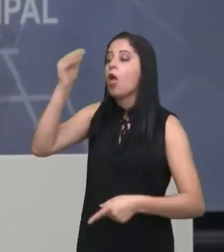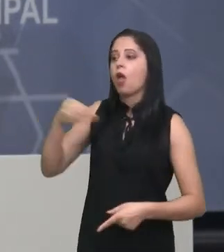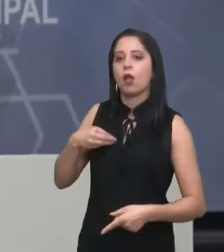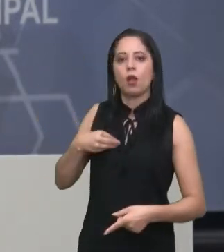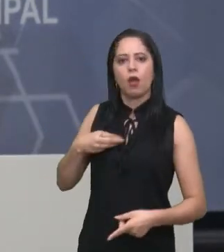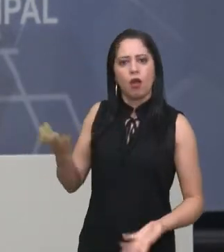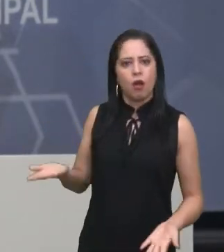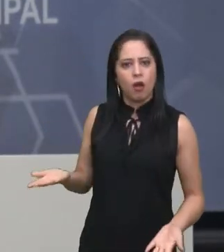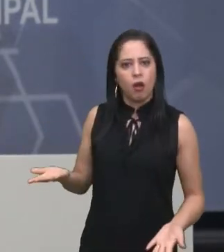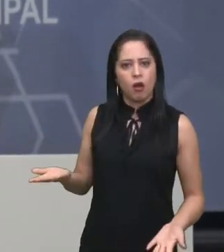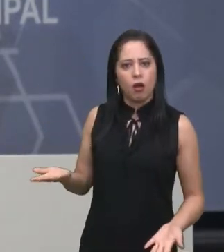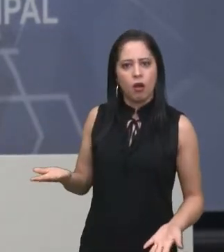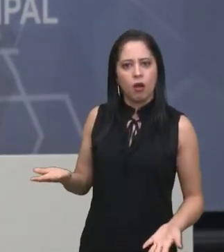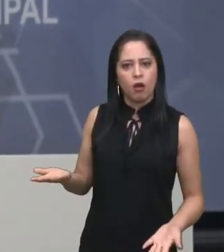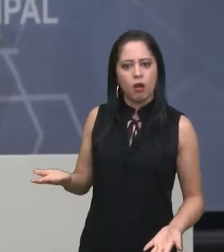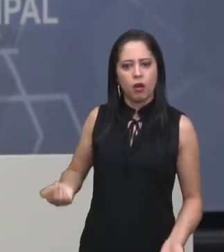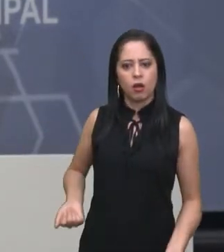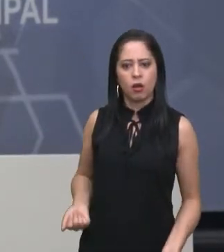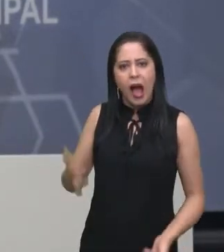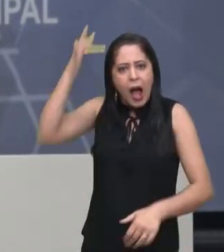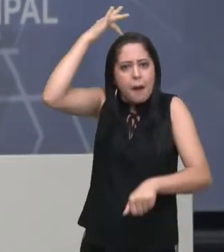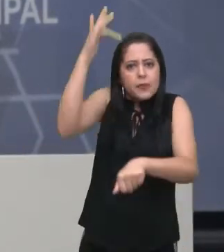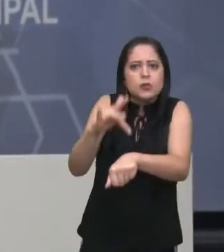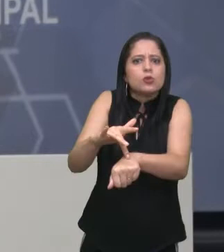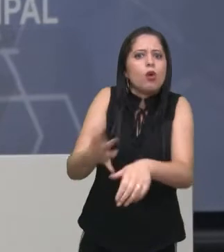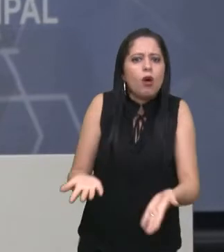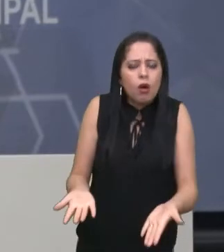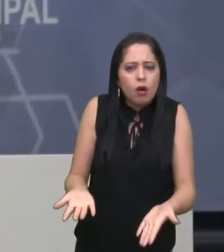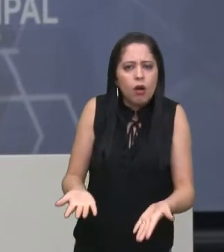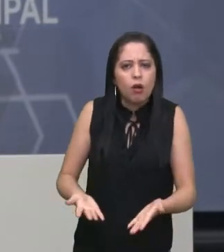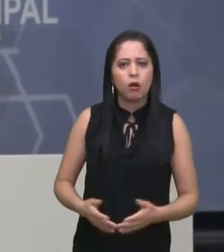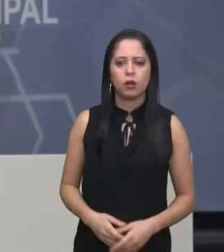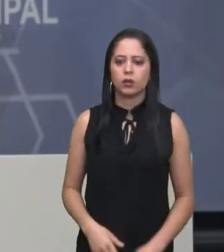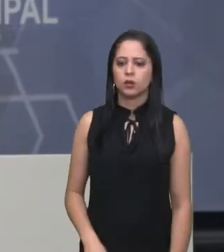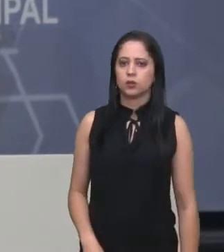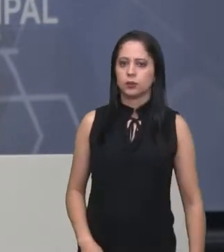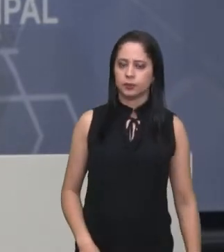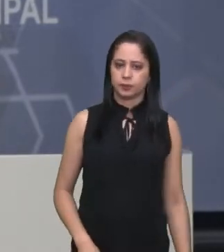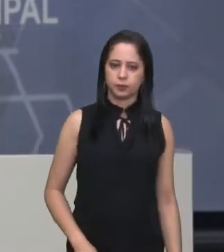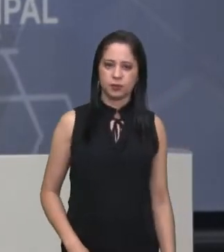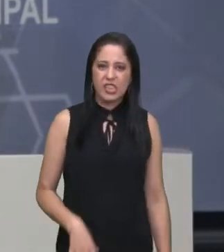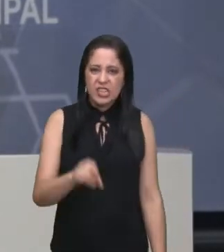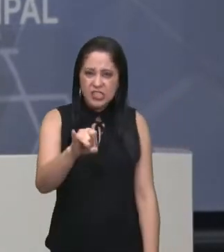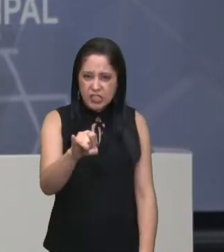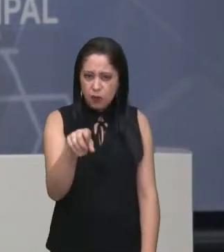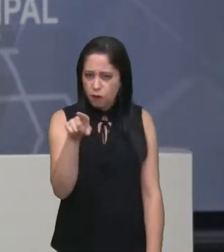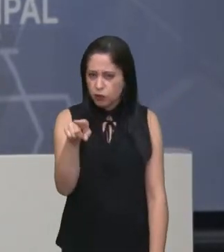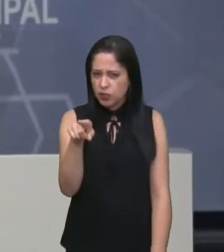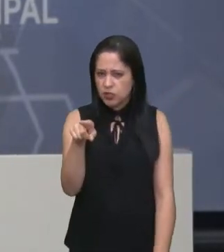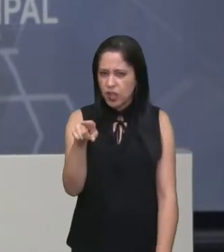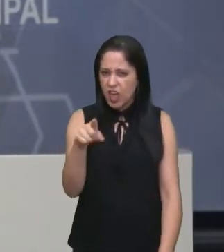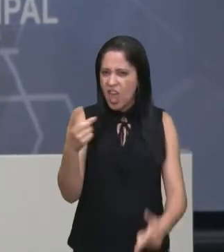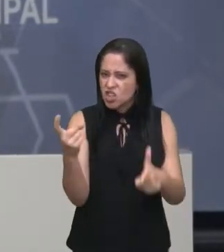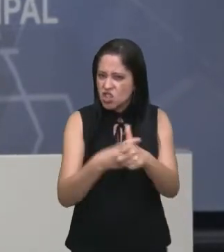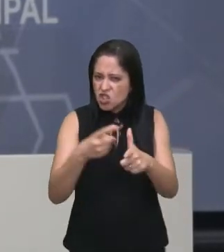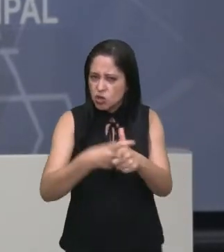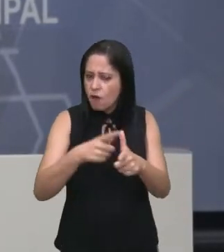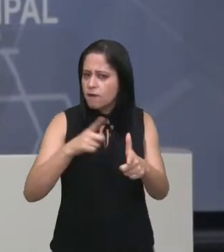covardia. Outra coisa, senhor prefeito, se o senhor deve,